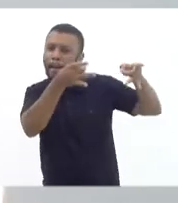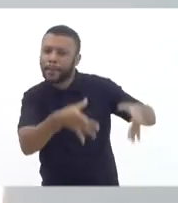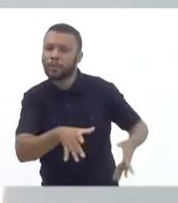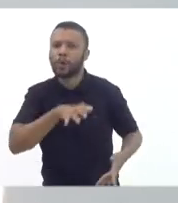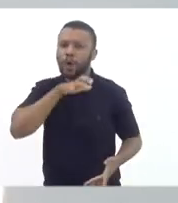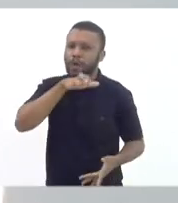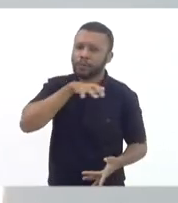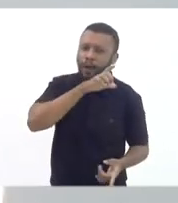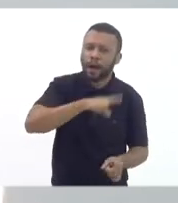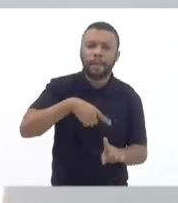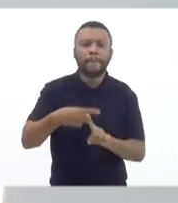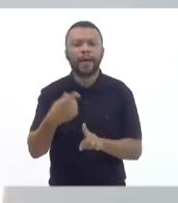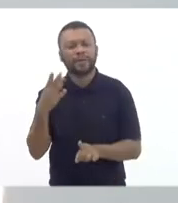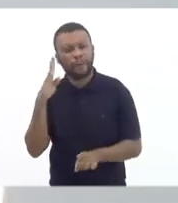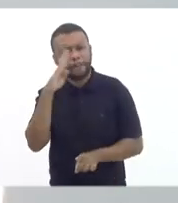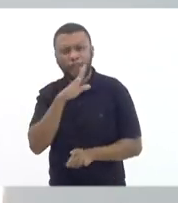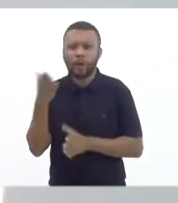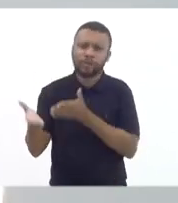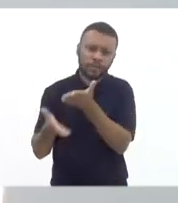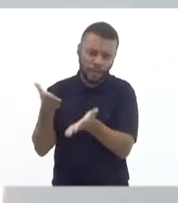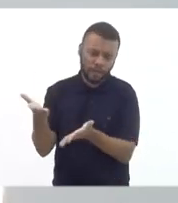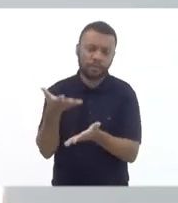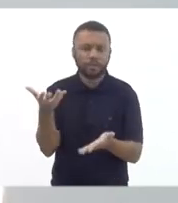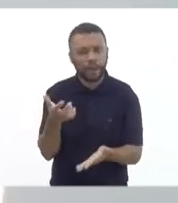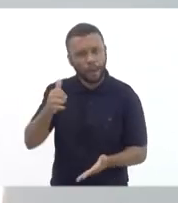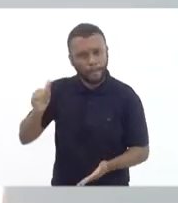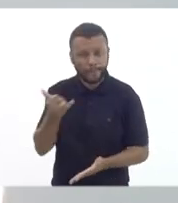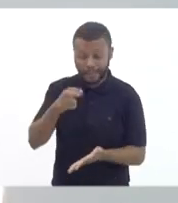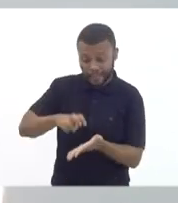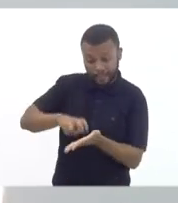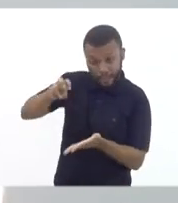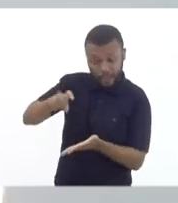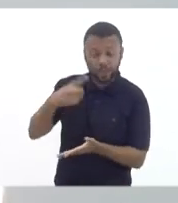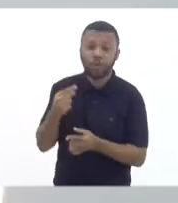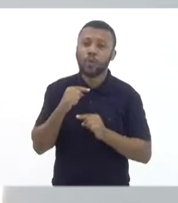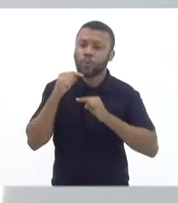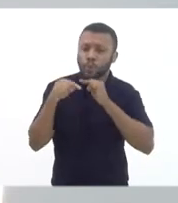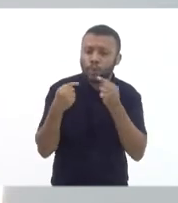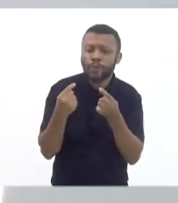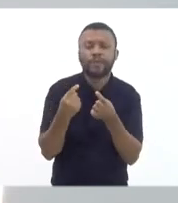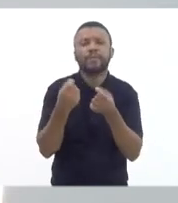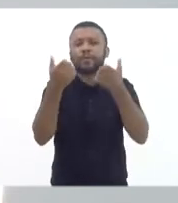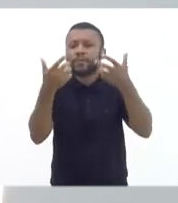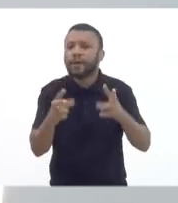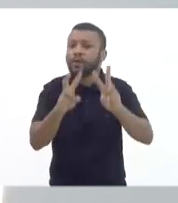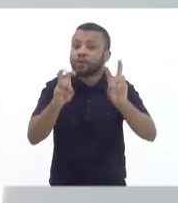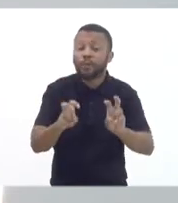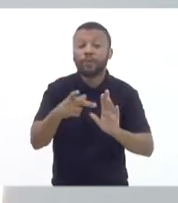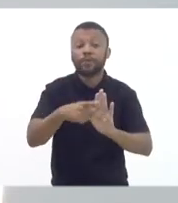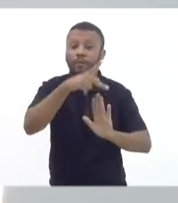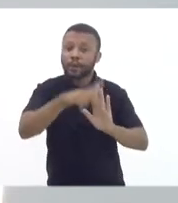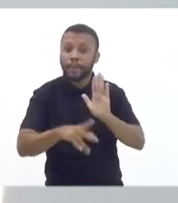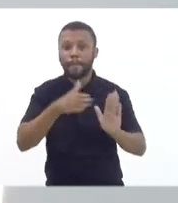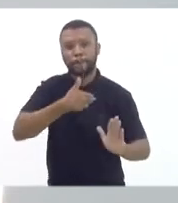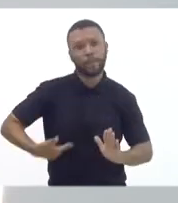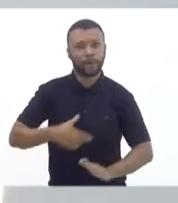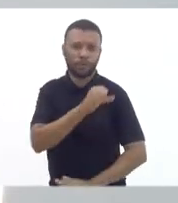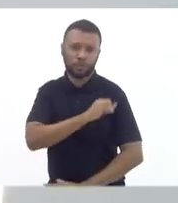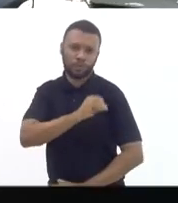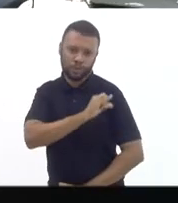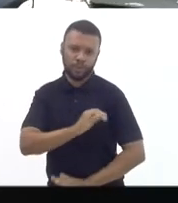manhã. E eu estou também à disposição aqui para tirar qualquer dúvida sobre o nosso programa público do Rio de Janeiro. Muito obrigado, senhor